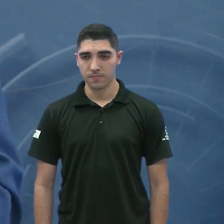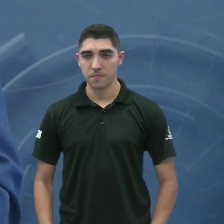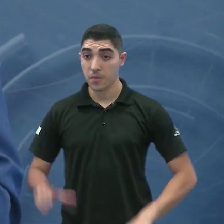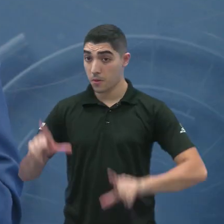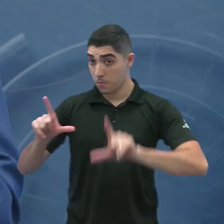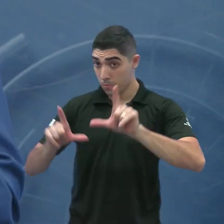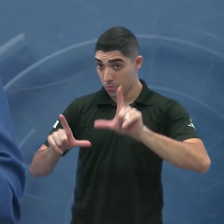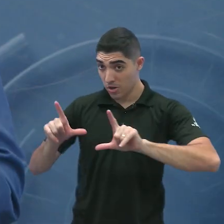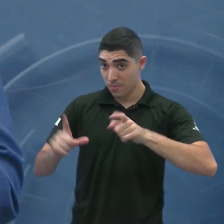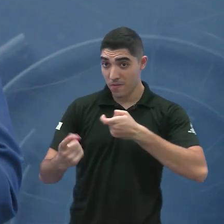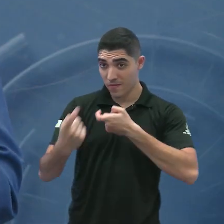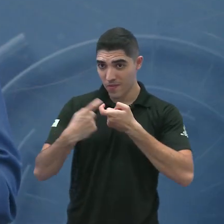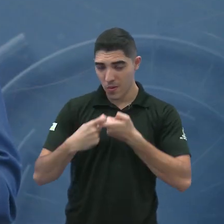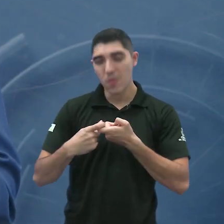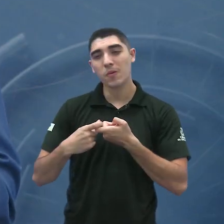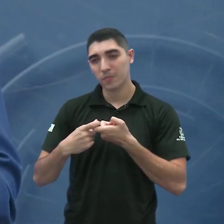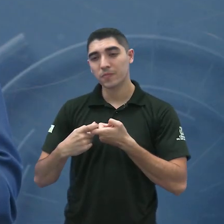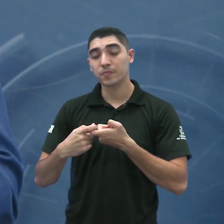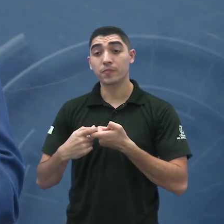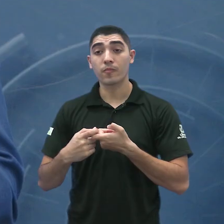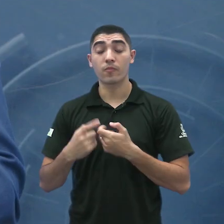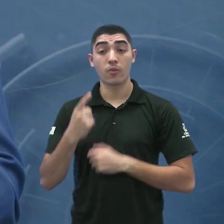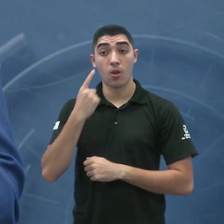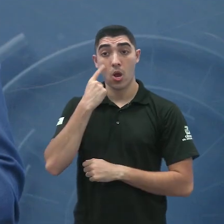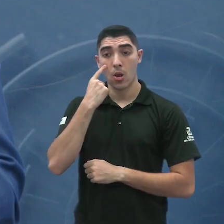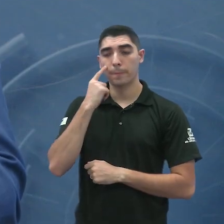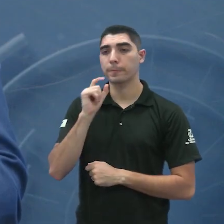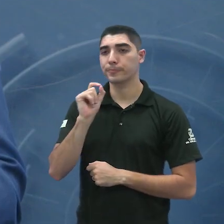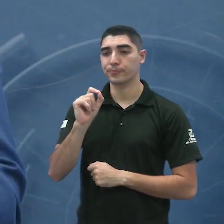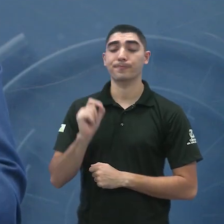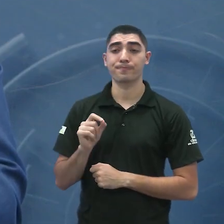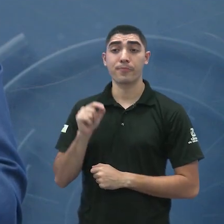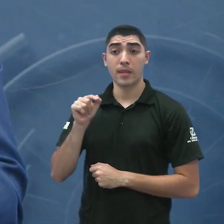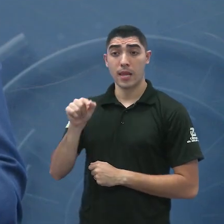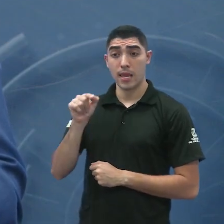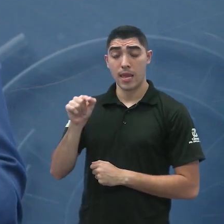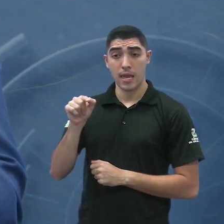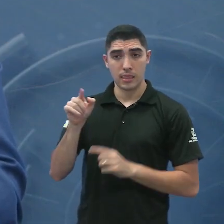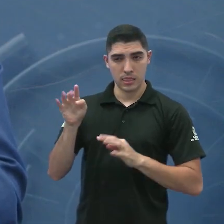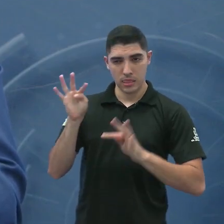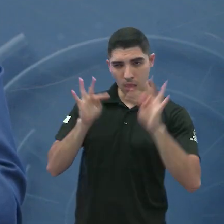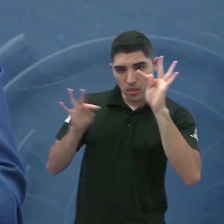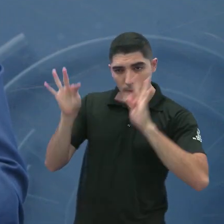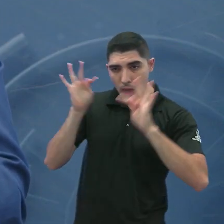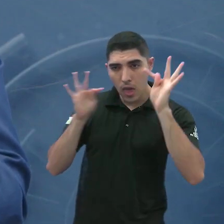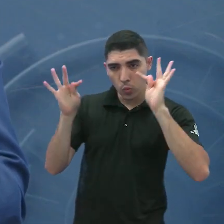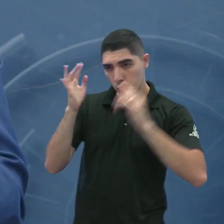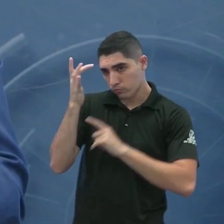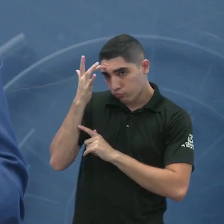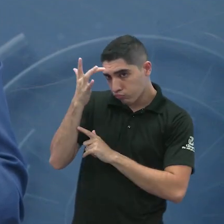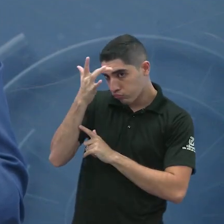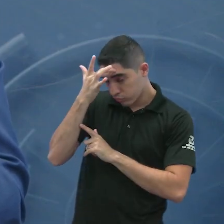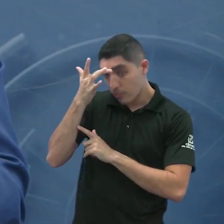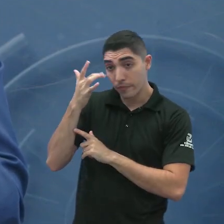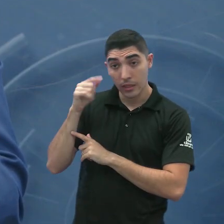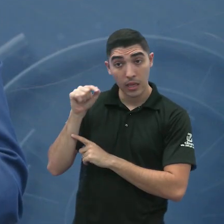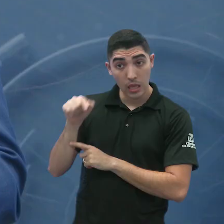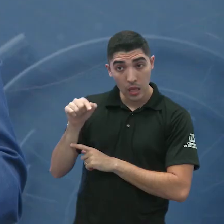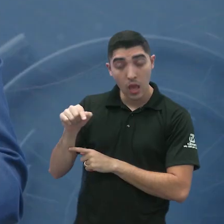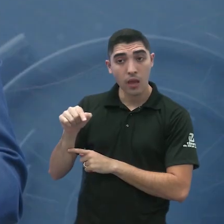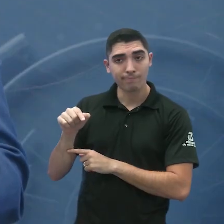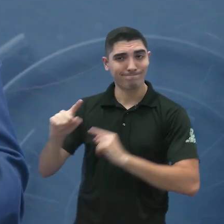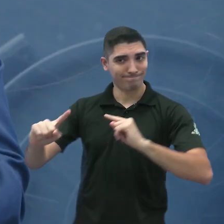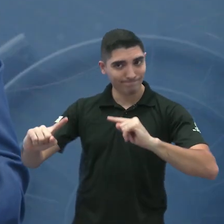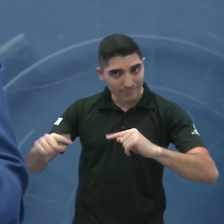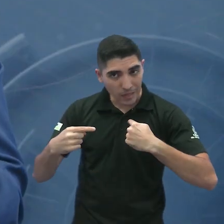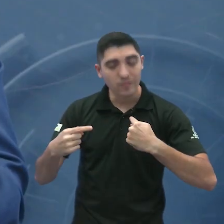Estamos de volta com Diálogos da Cidade. Olha só, gente, o acesso ao tratamento psicológico é um desafio de